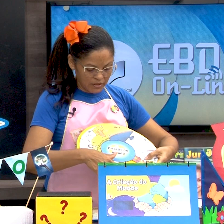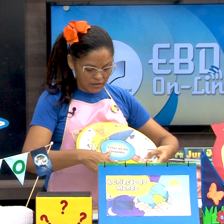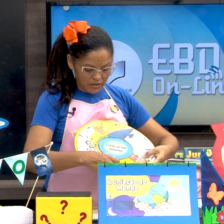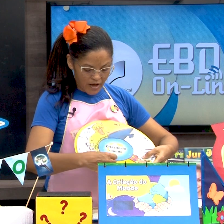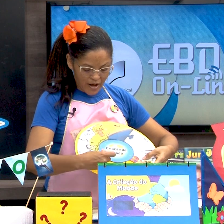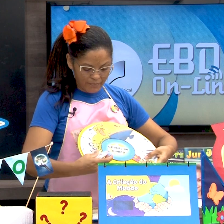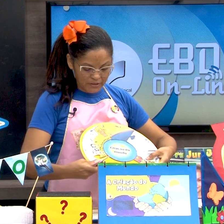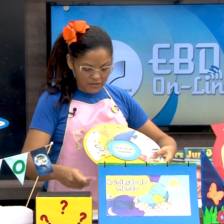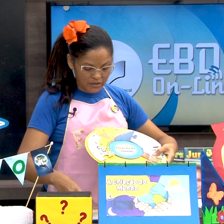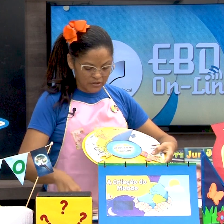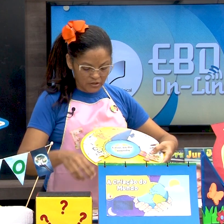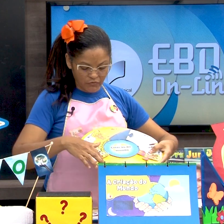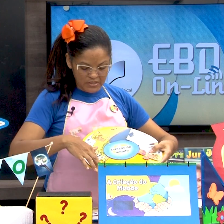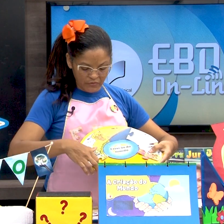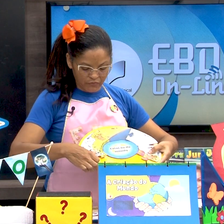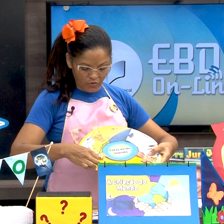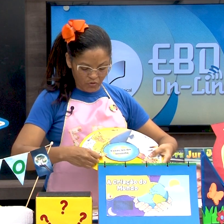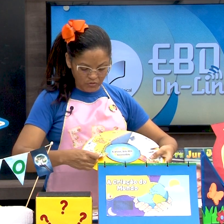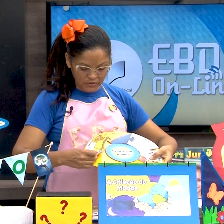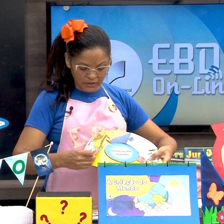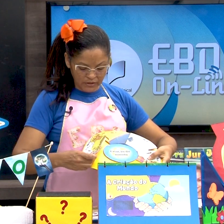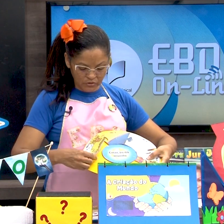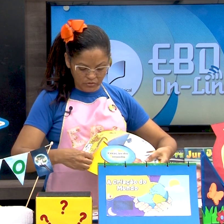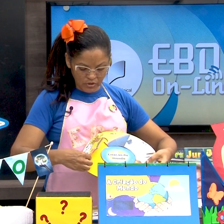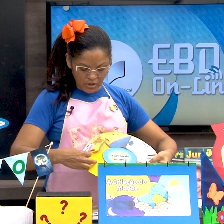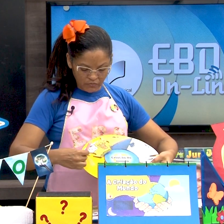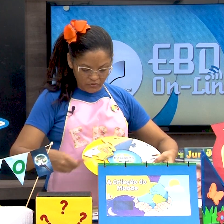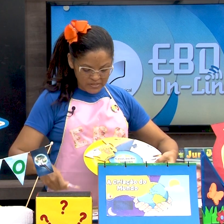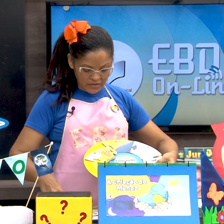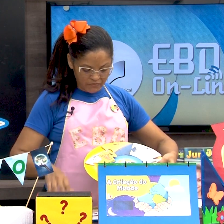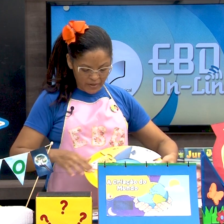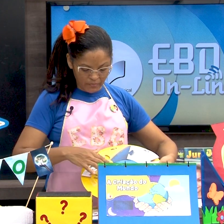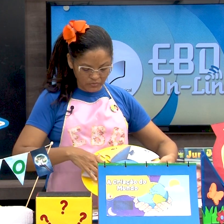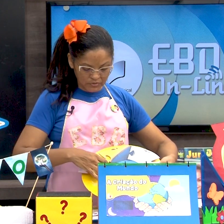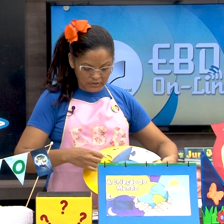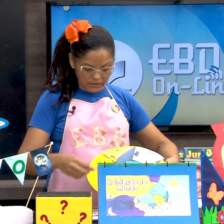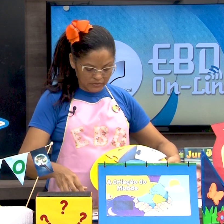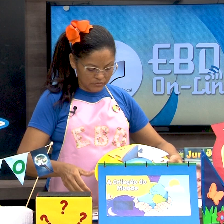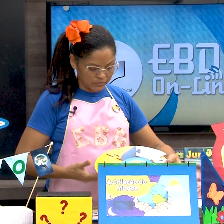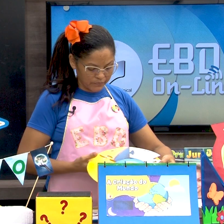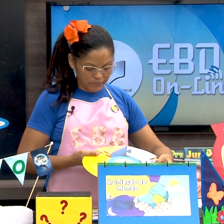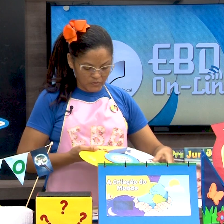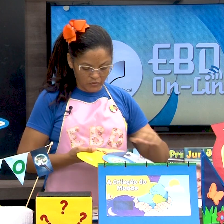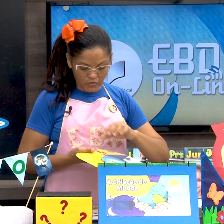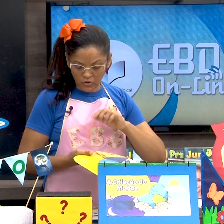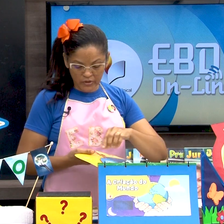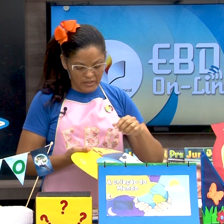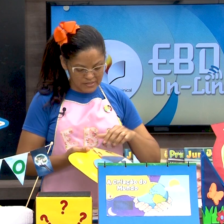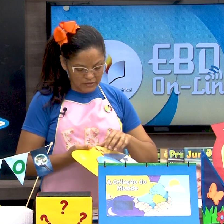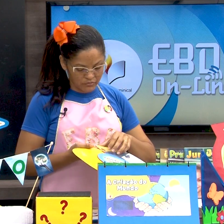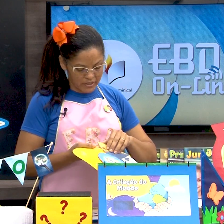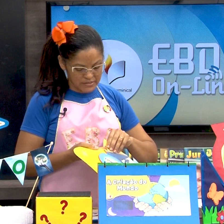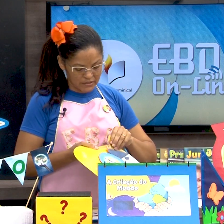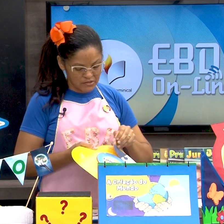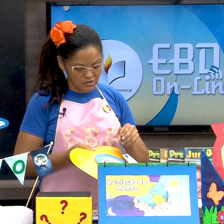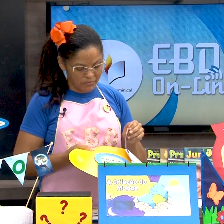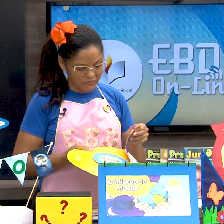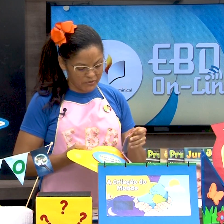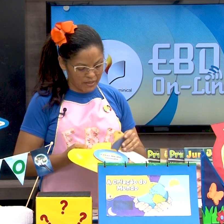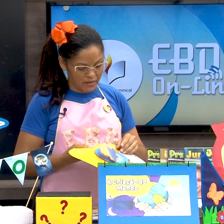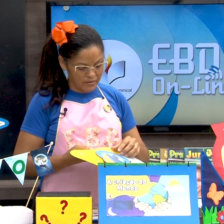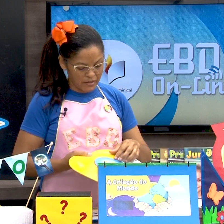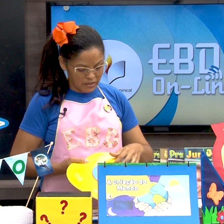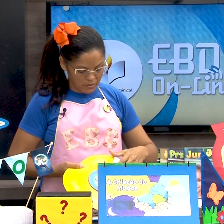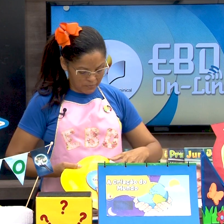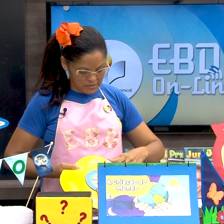E à medida de que você for com você vai montando então eu coloquei essa Dux aqui só